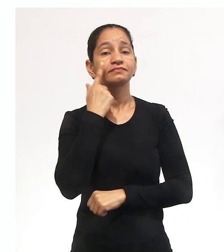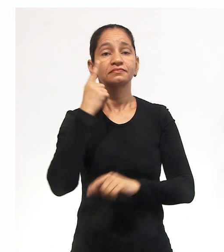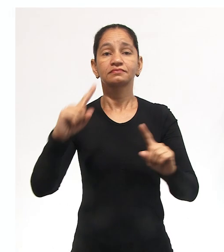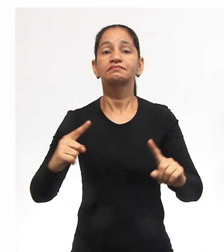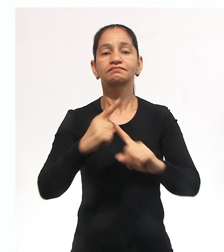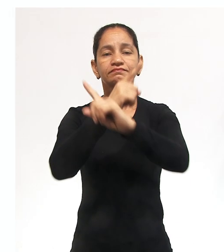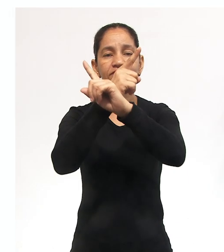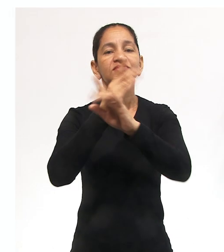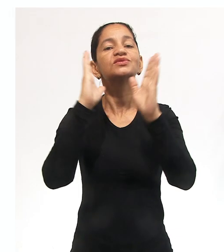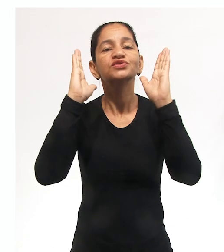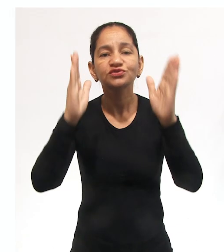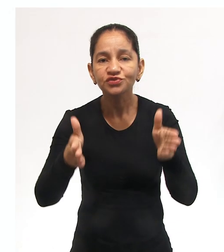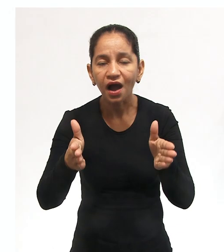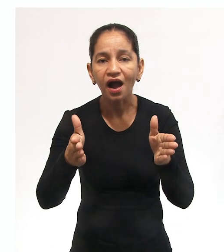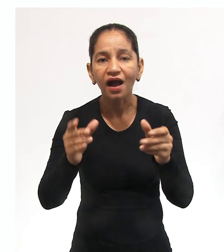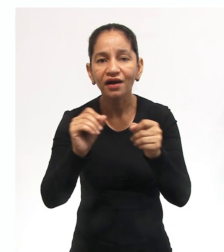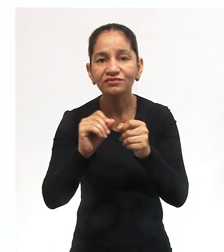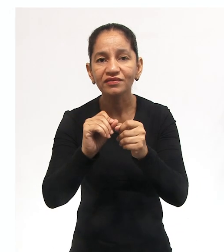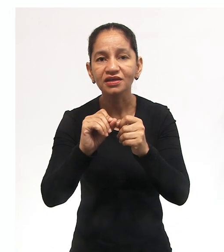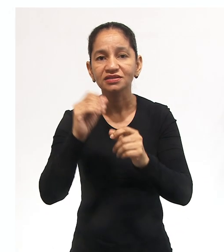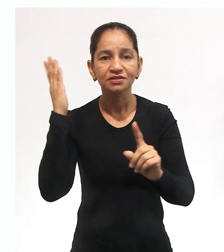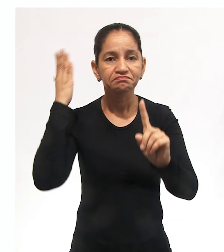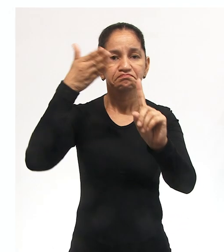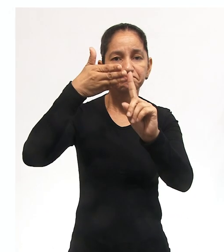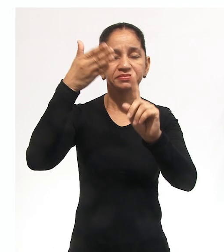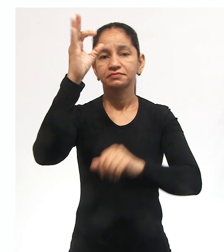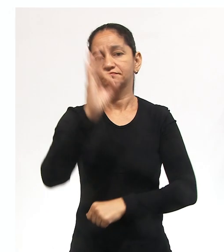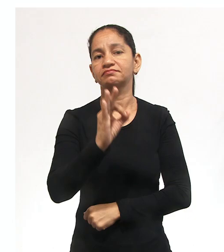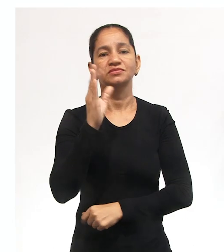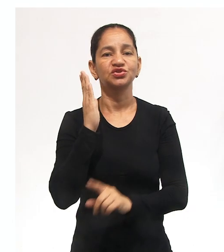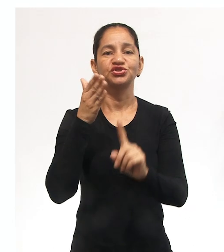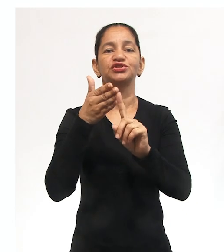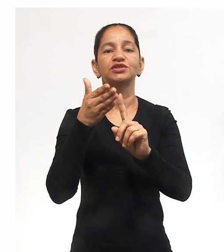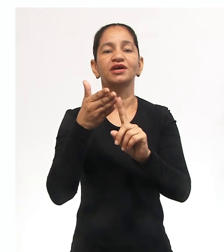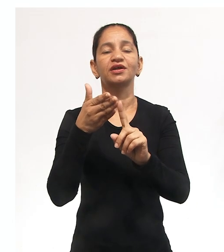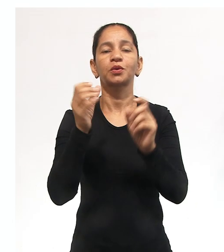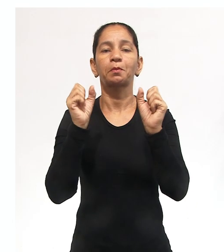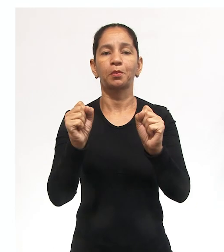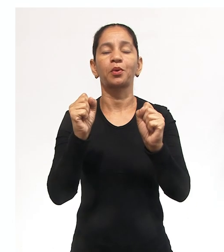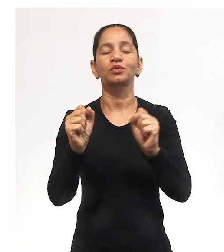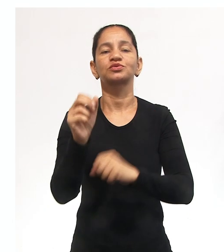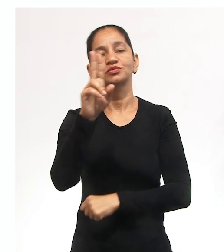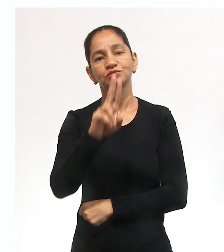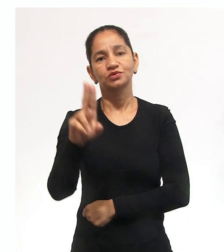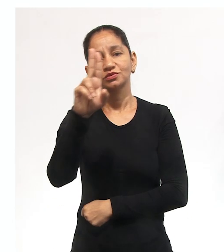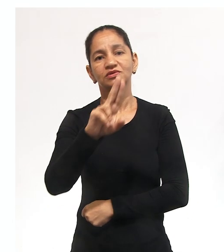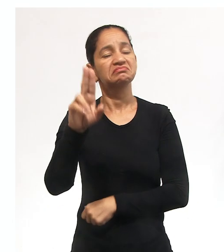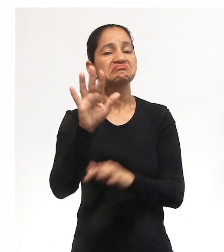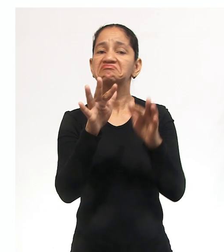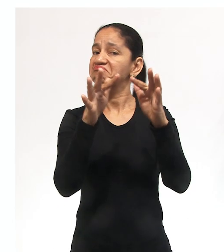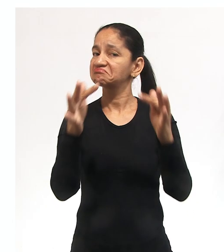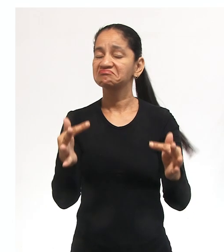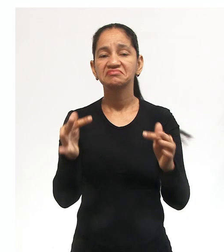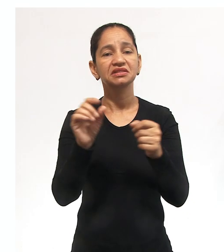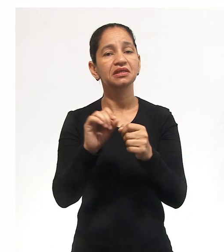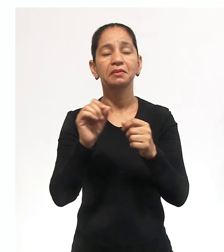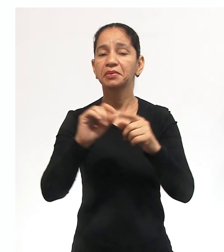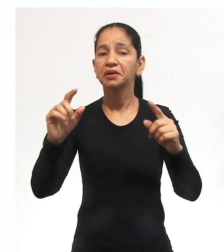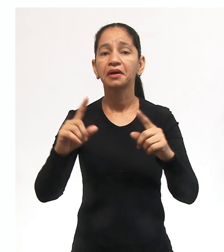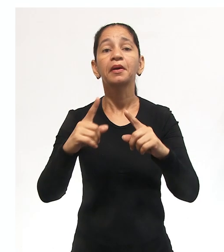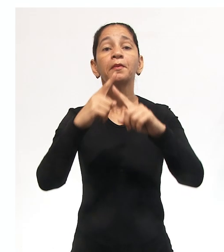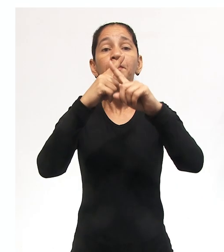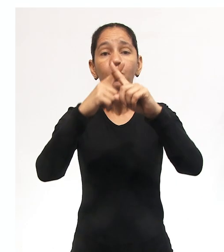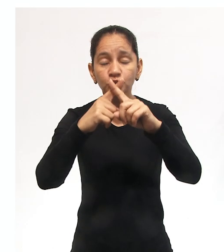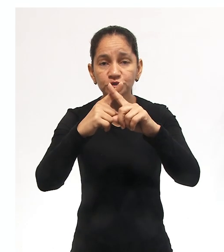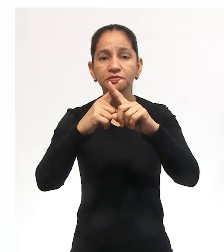que já vai ser em porcentagem. Então, quando eu for multiplicar, eu simplesmente multiplico